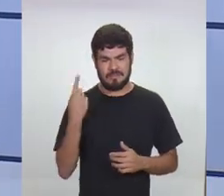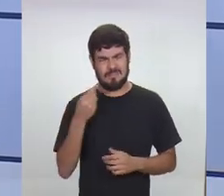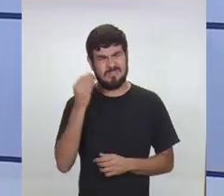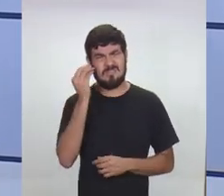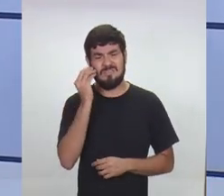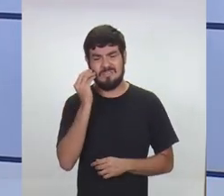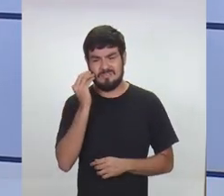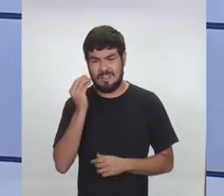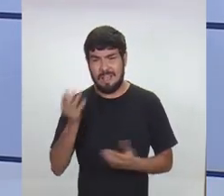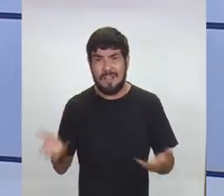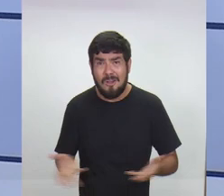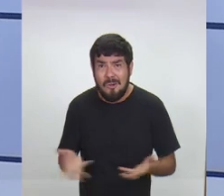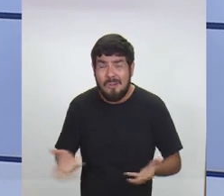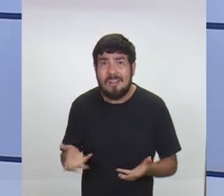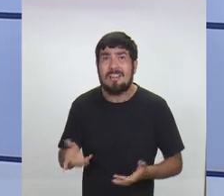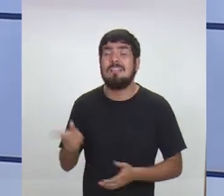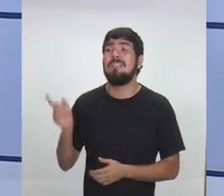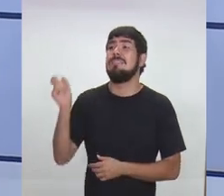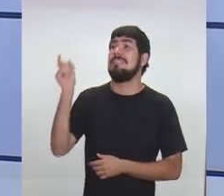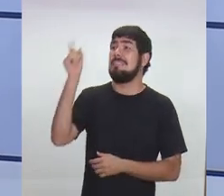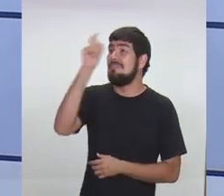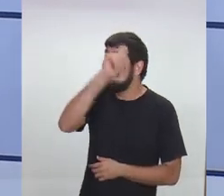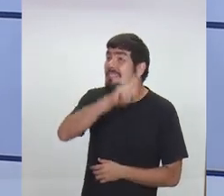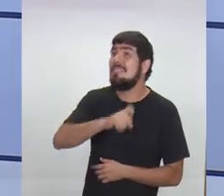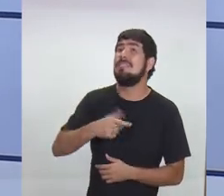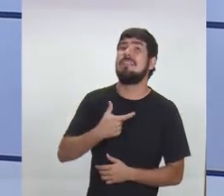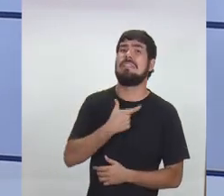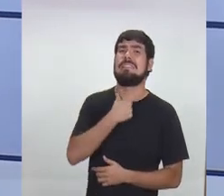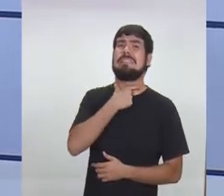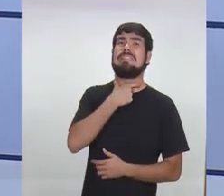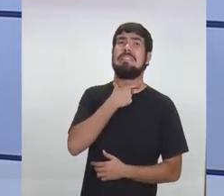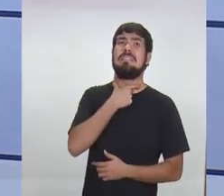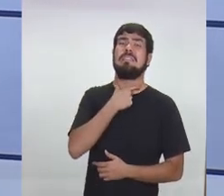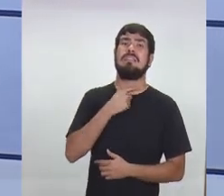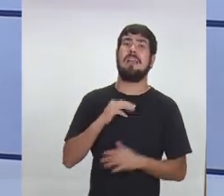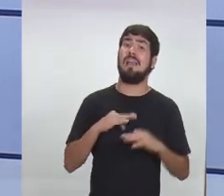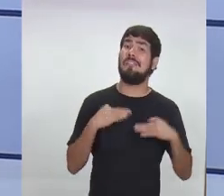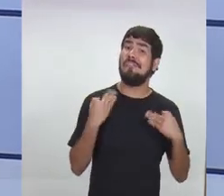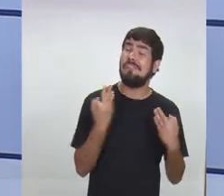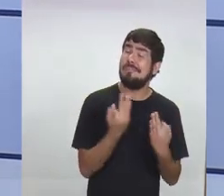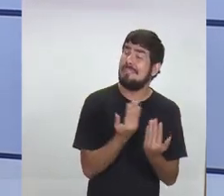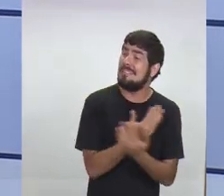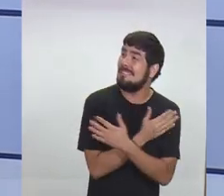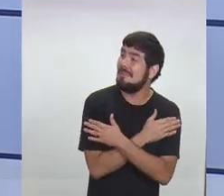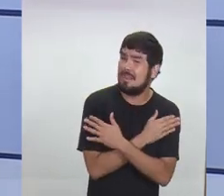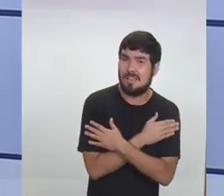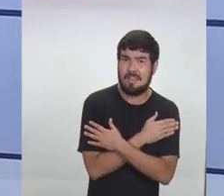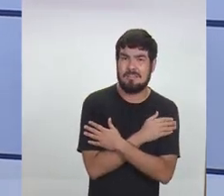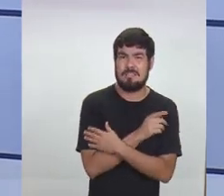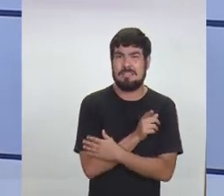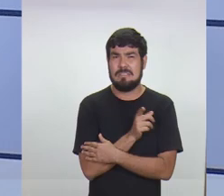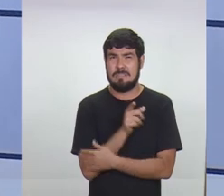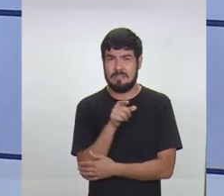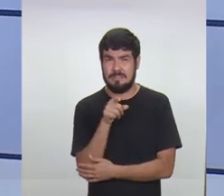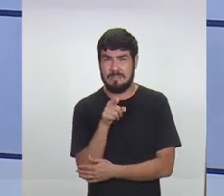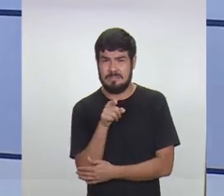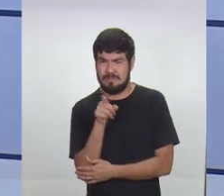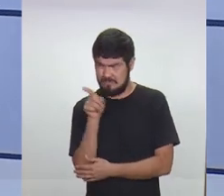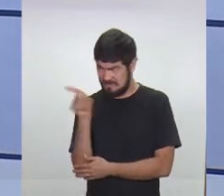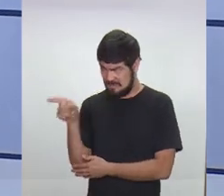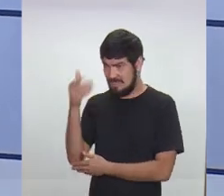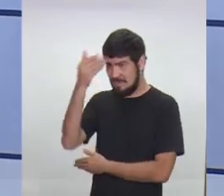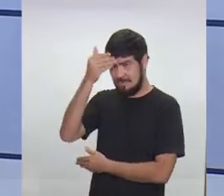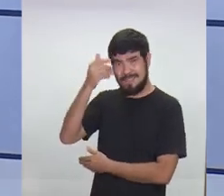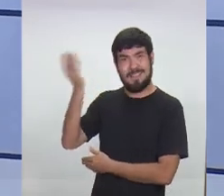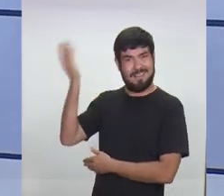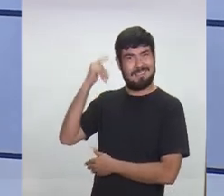difícil com muitas famílias desempregadas e você que é um sindicalista bank